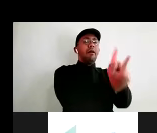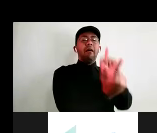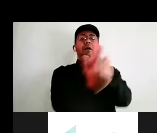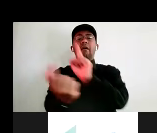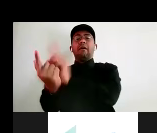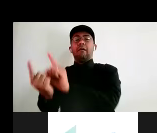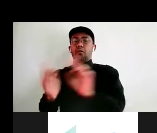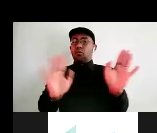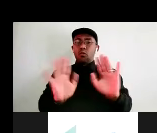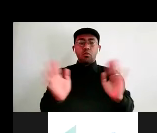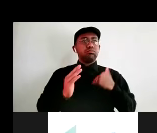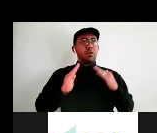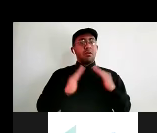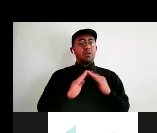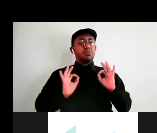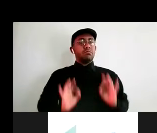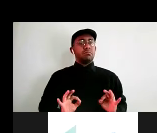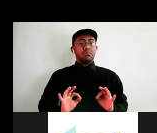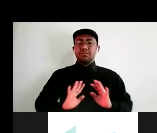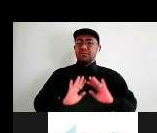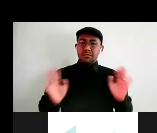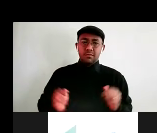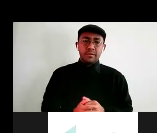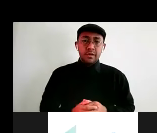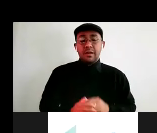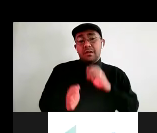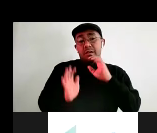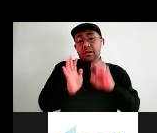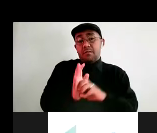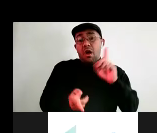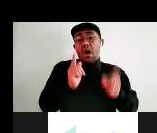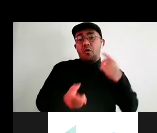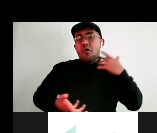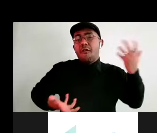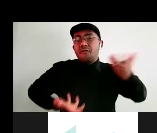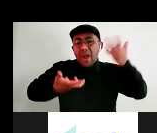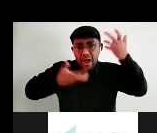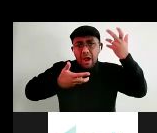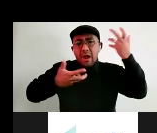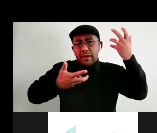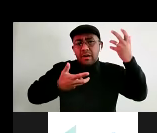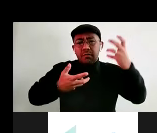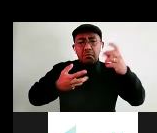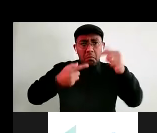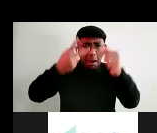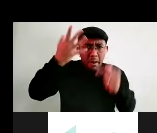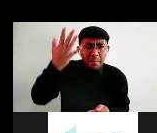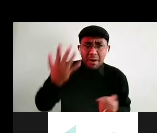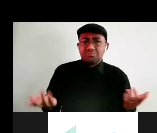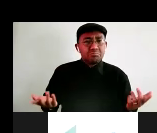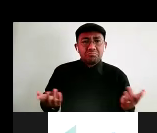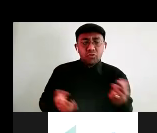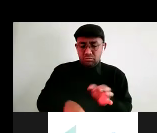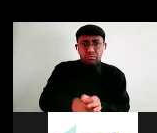produza grandes manifestações sistêmicas, à exceção da febre, que pode ser intensa em alguns casos, mas, em regra